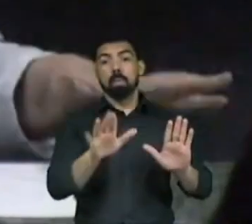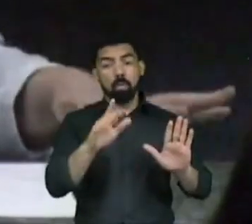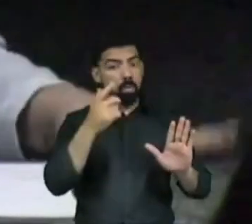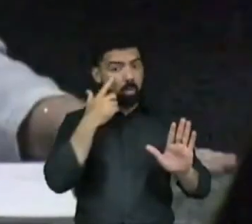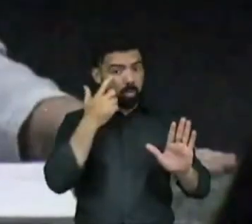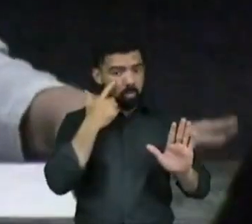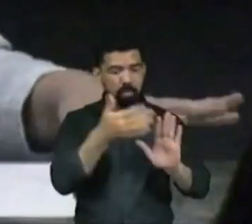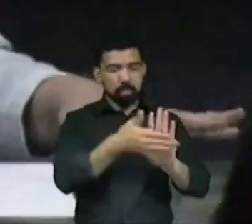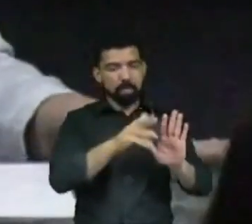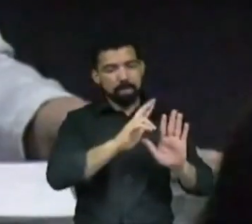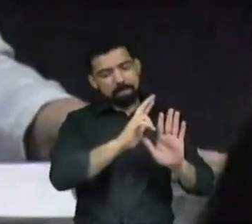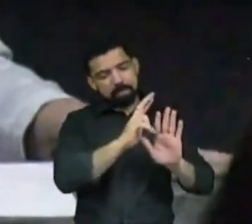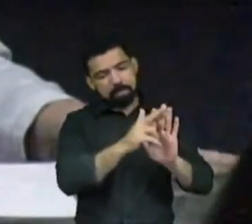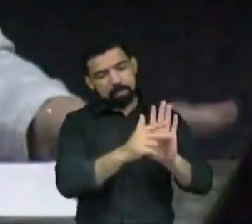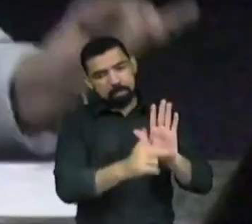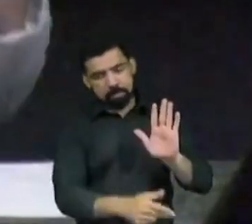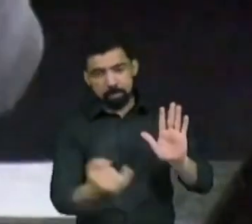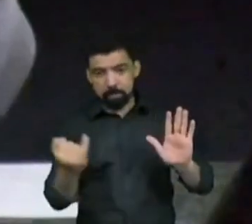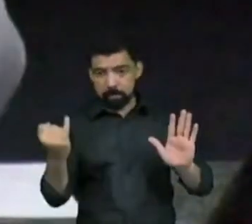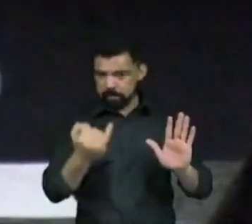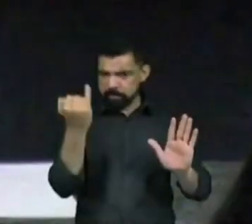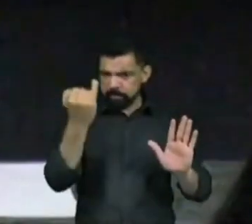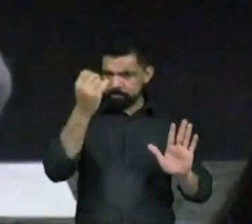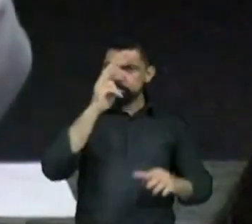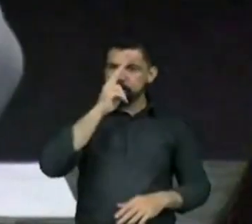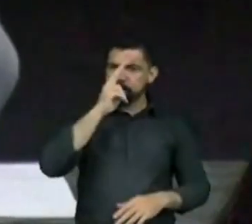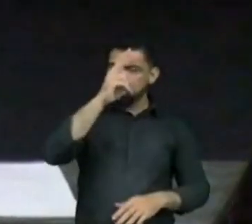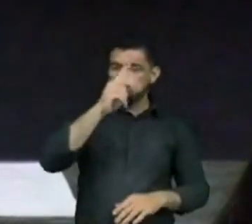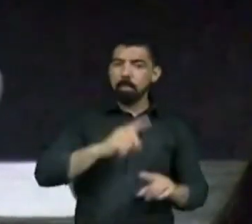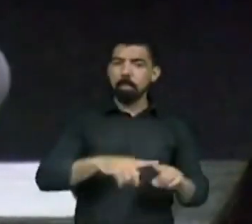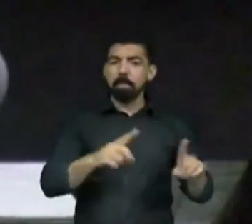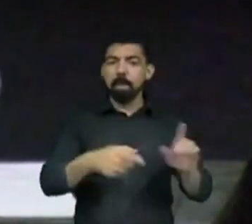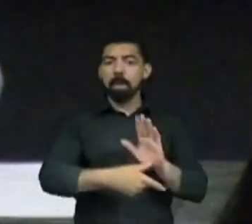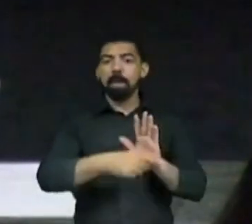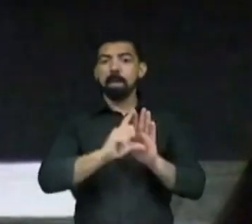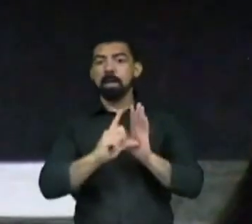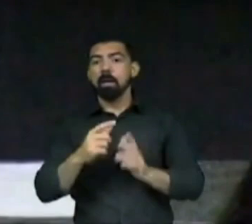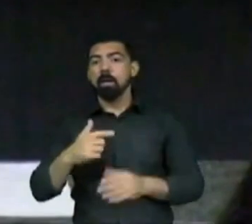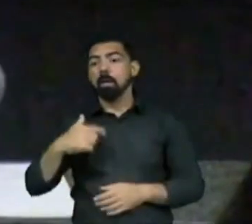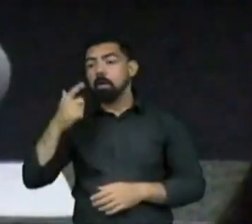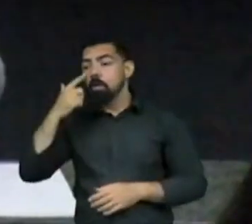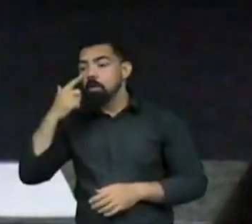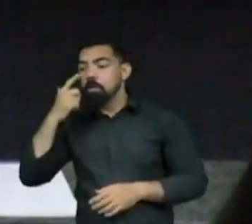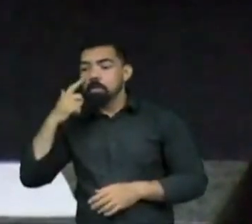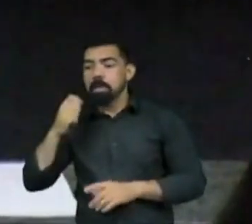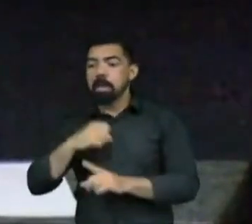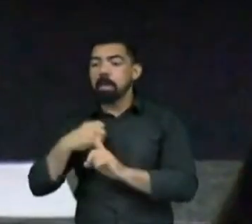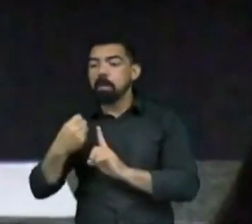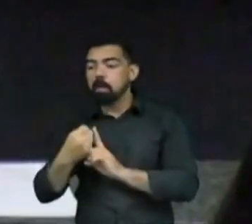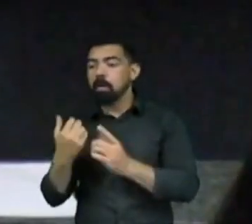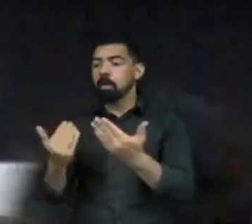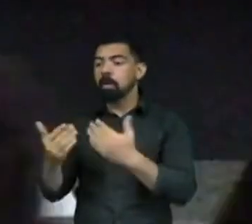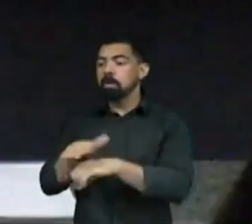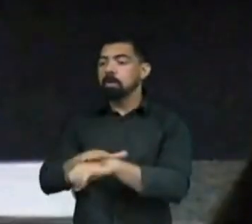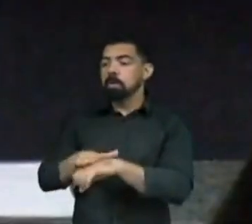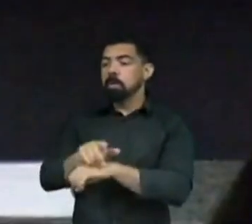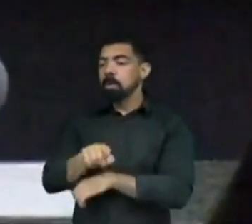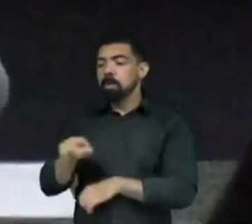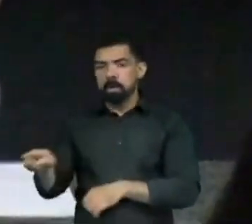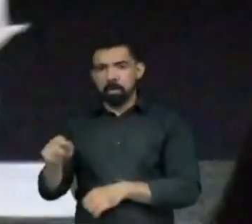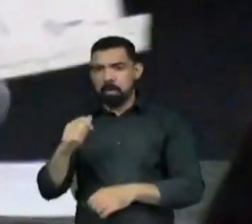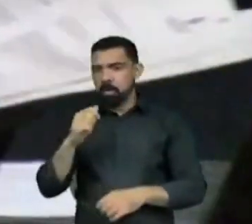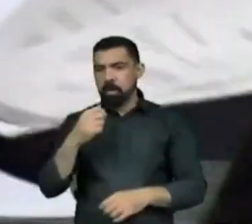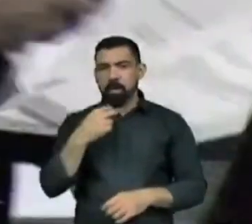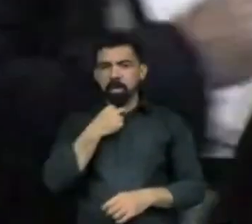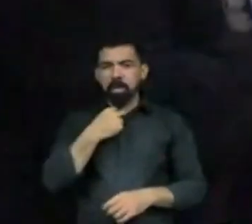matérias de tamanha importância sem pelo menos ouvir a sociedade. Cada um que está aqui, a